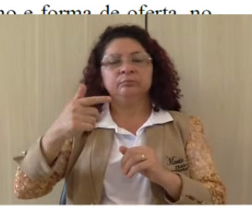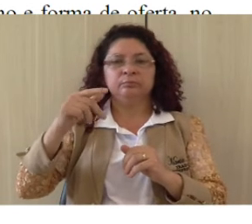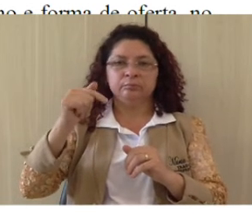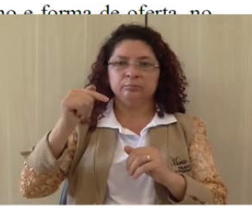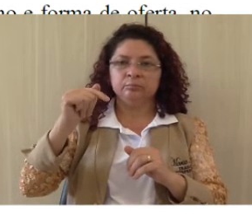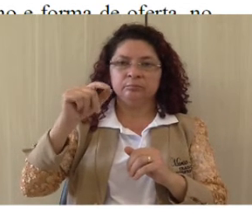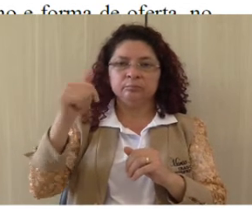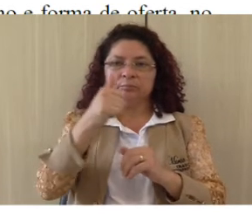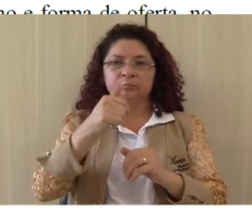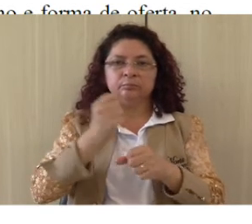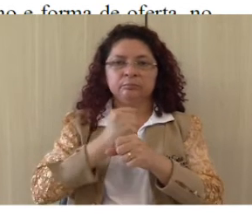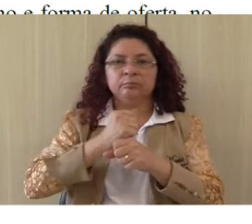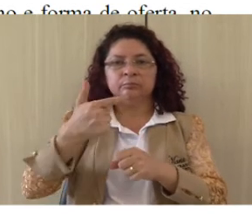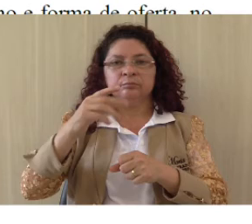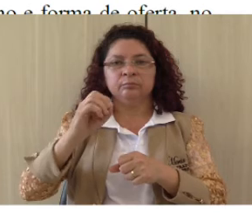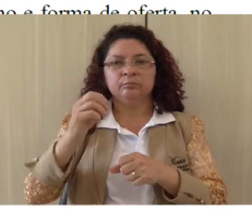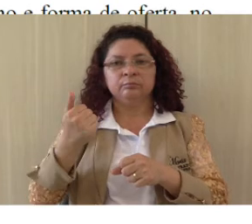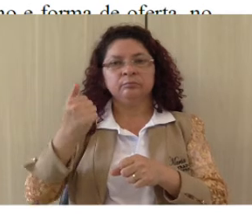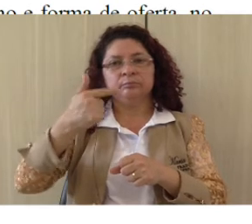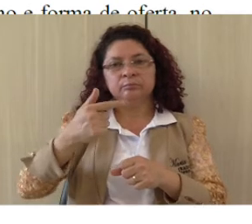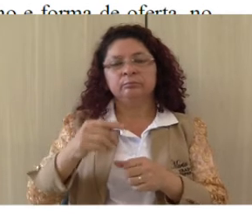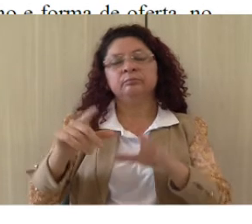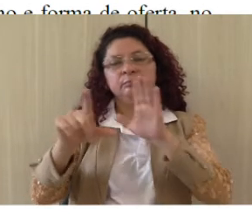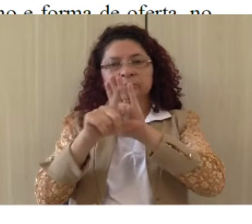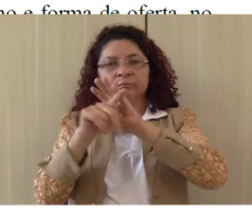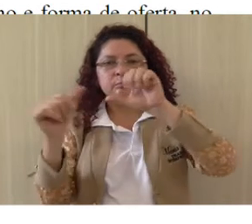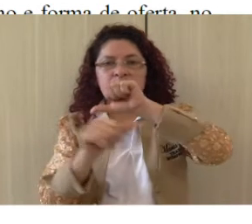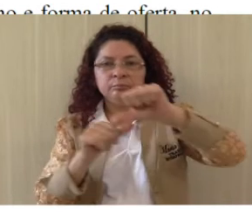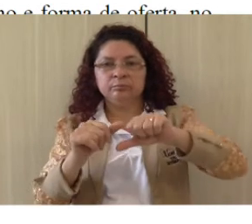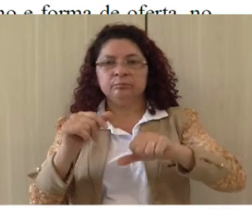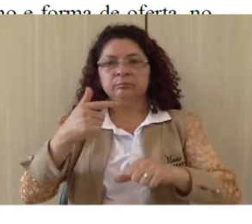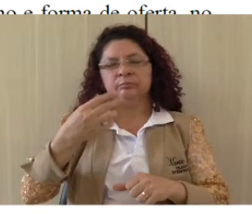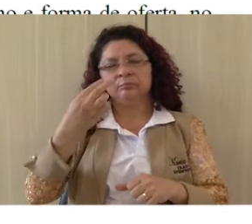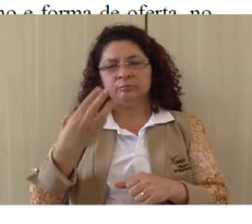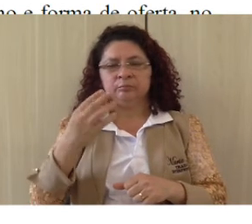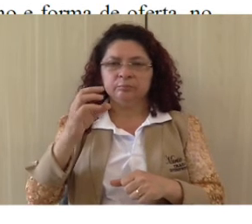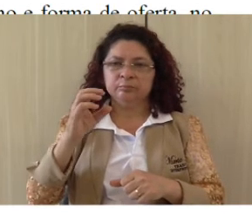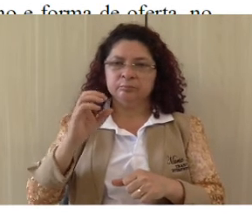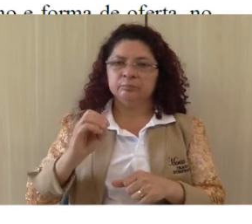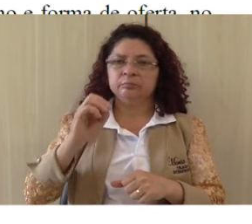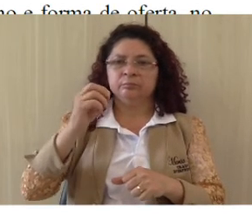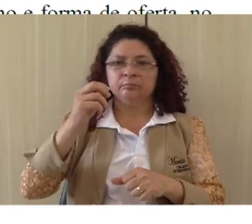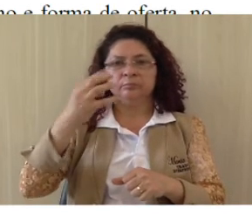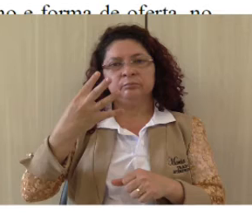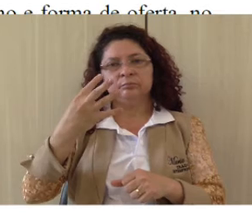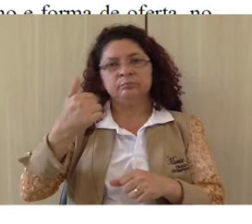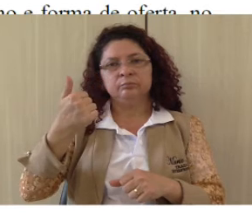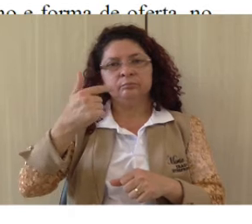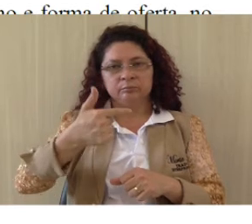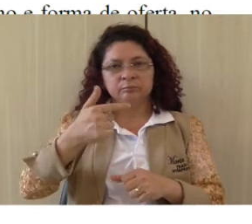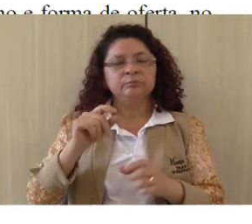12.711, de 2012, alterada pela Lei nº 13.409, de 2016, estas